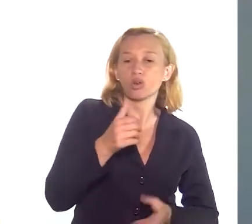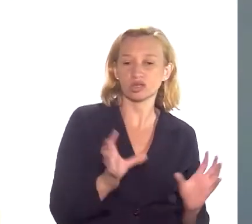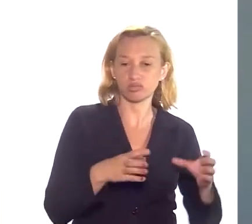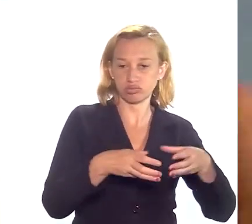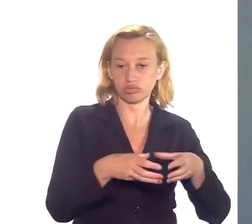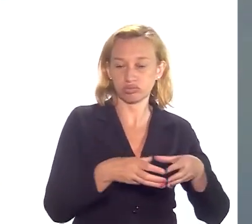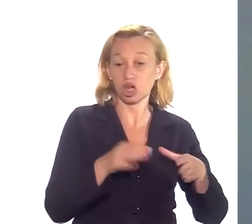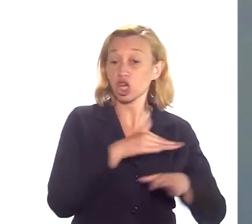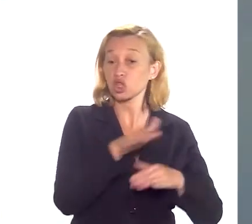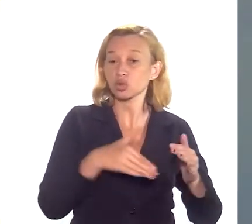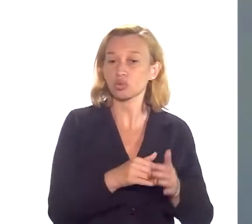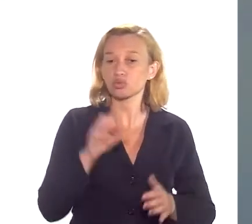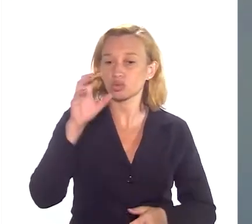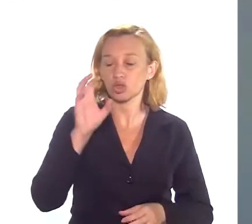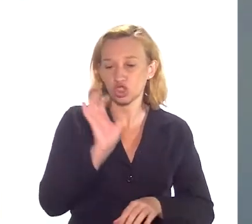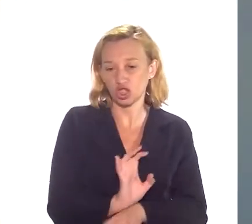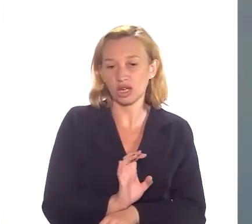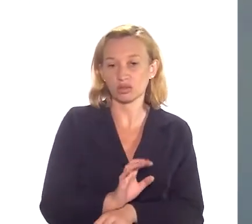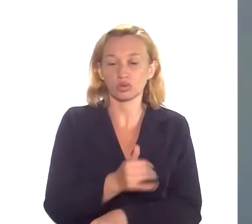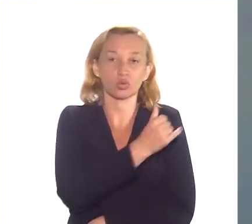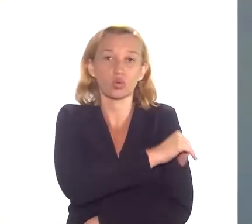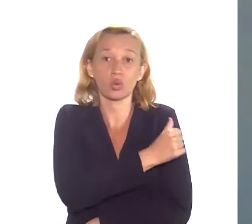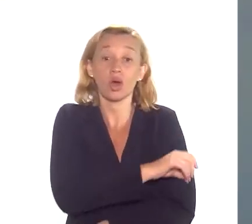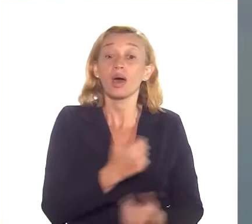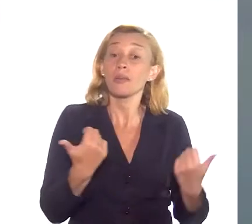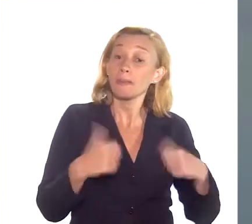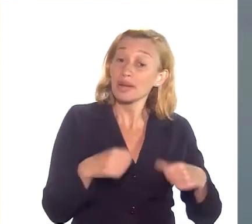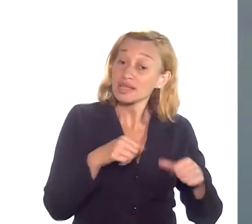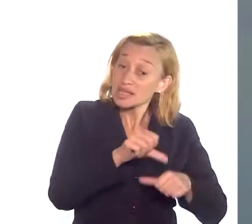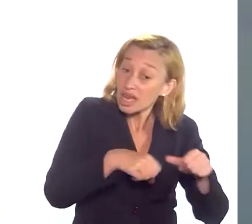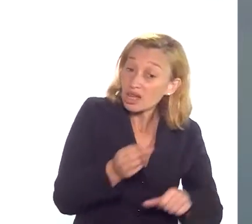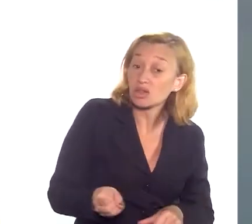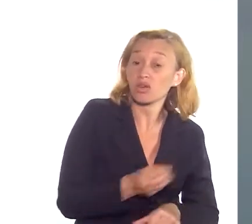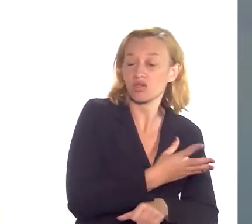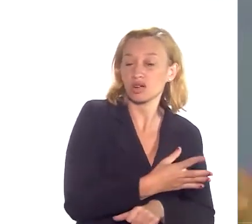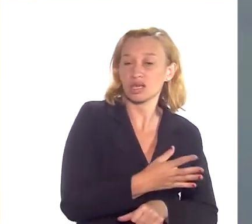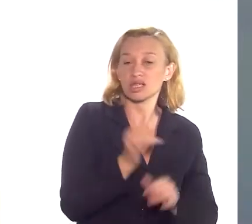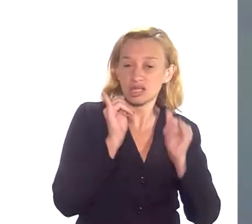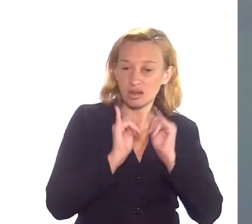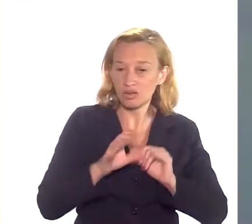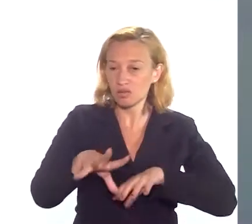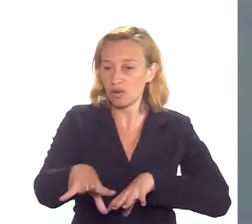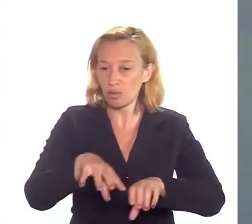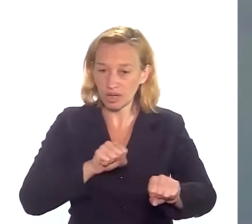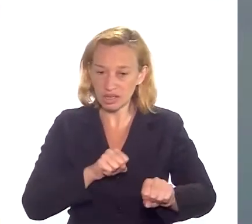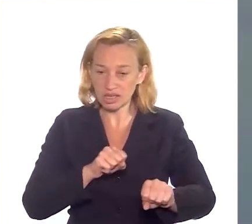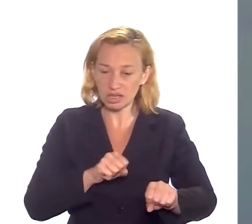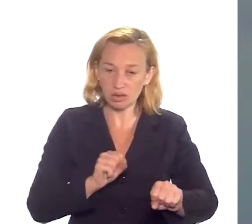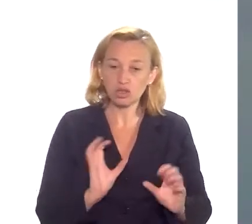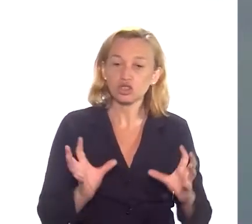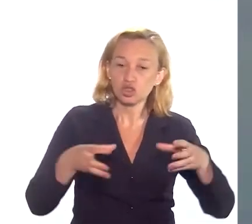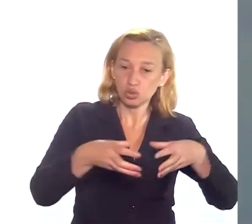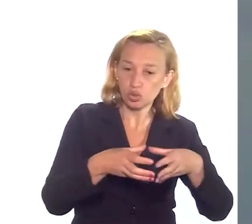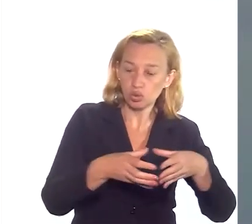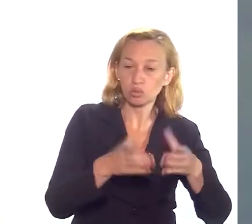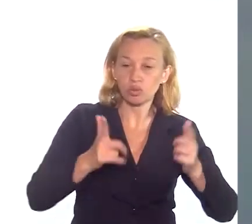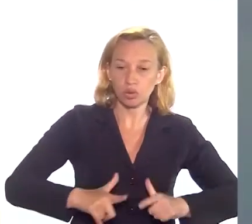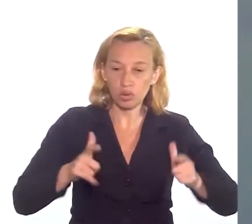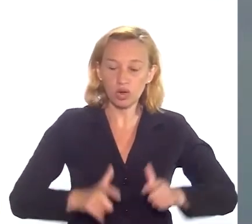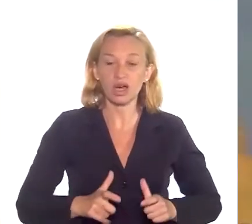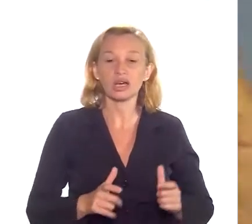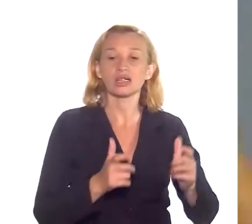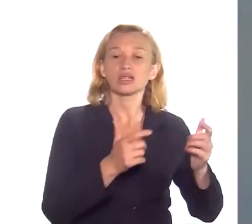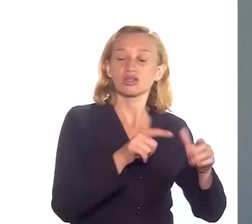ter 11 turmas em todo o estado do Rio, porque a gente precisa regionalizar para essa formação de rede